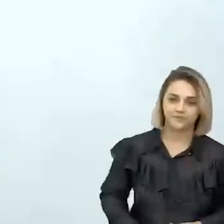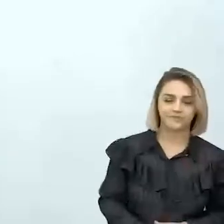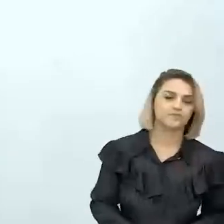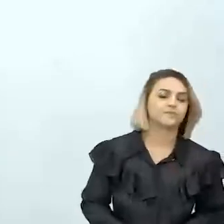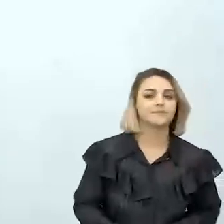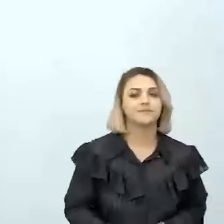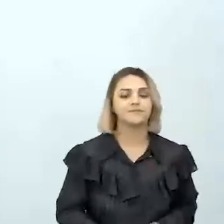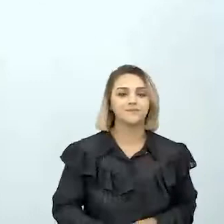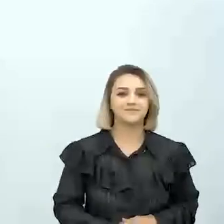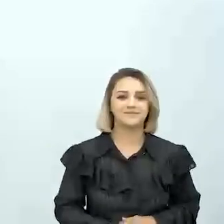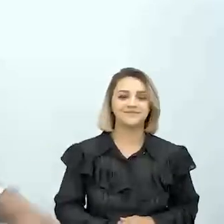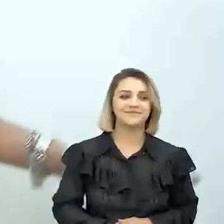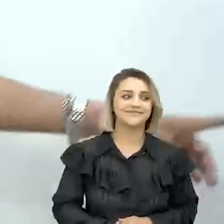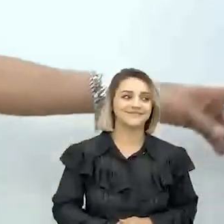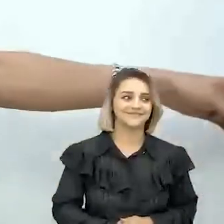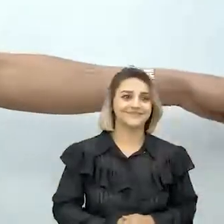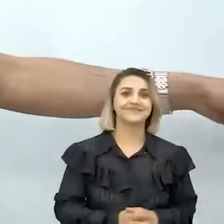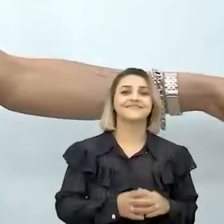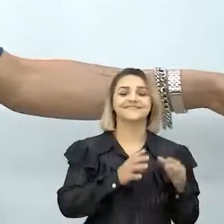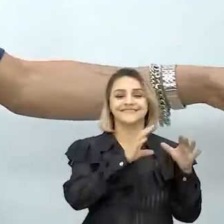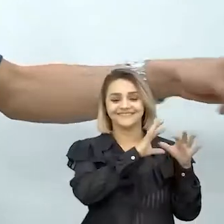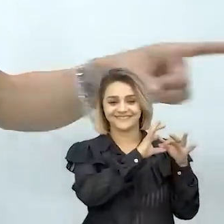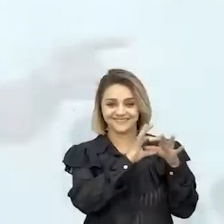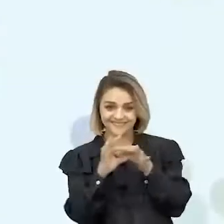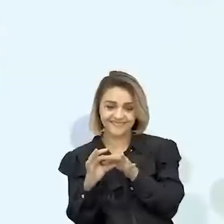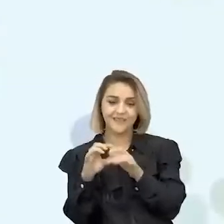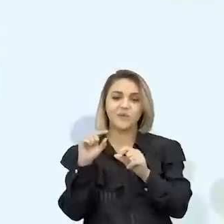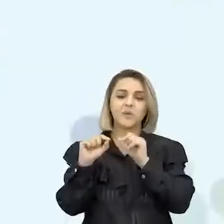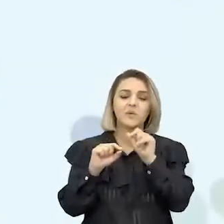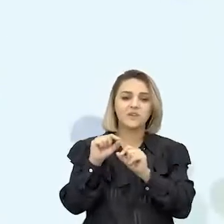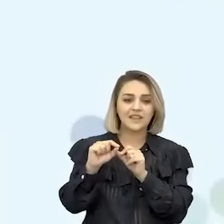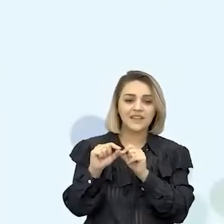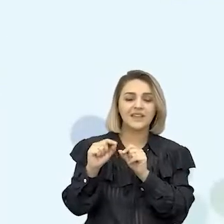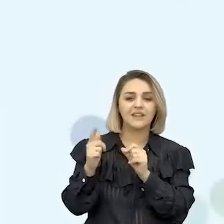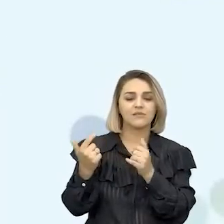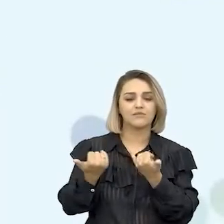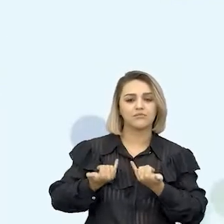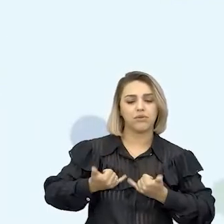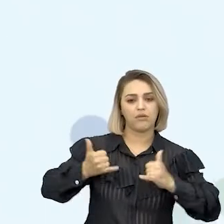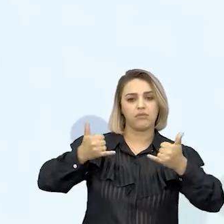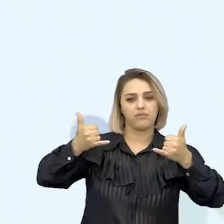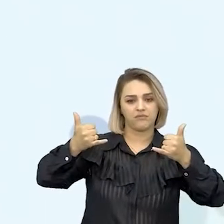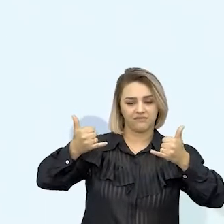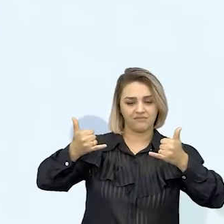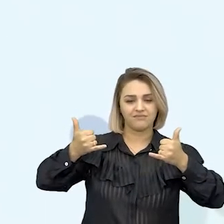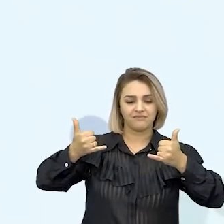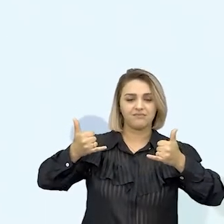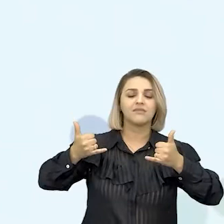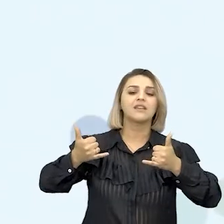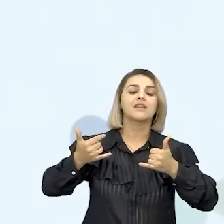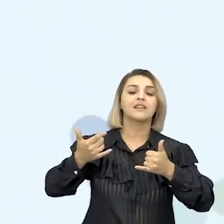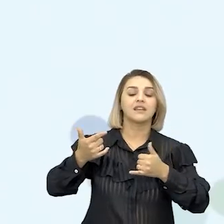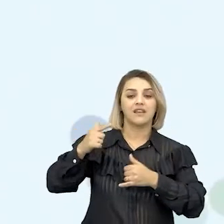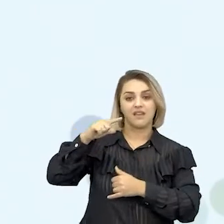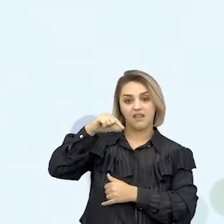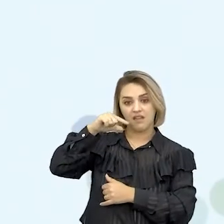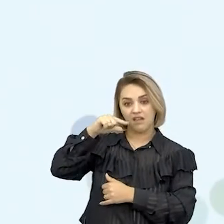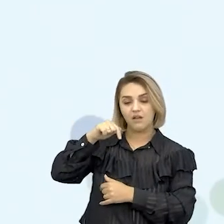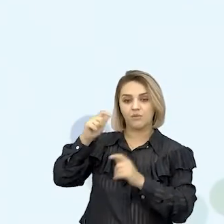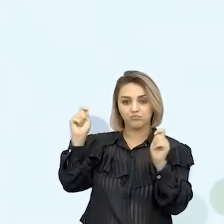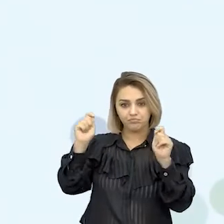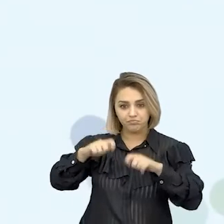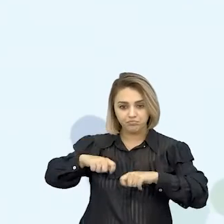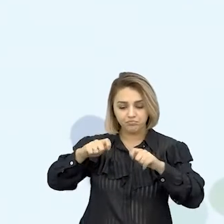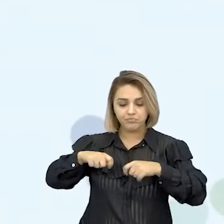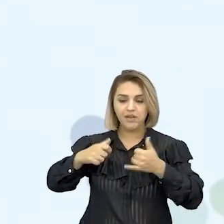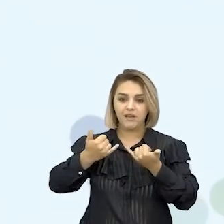que é observada nesse contexto é a sua condutibilidade elétrica. Então, a água, para que ela tenha condutibilidade elétrica, é